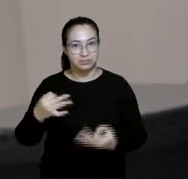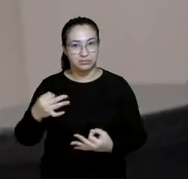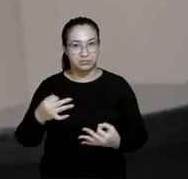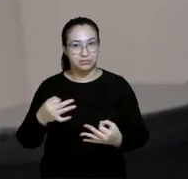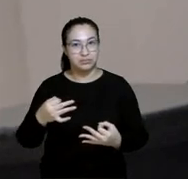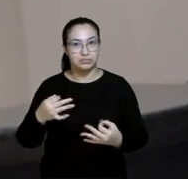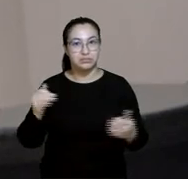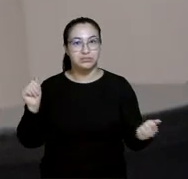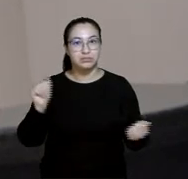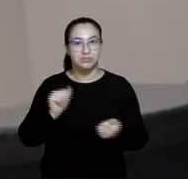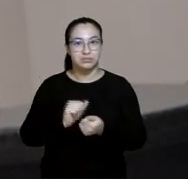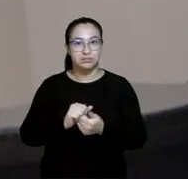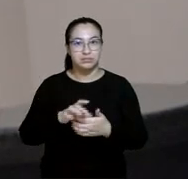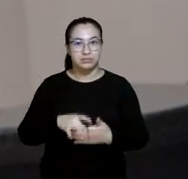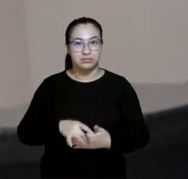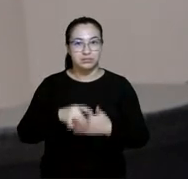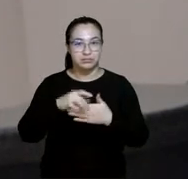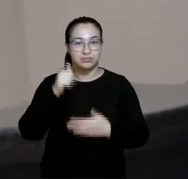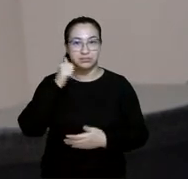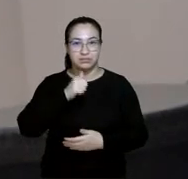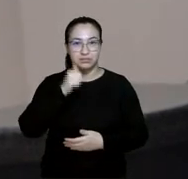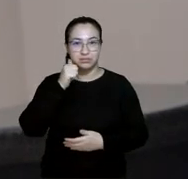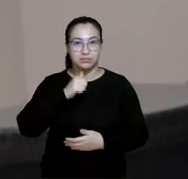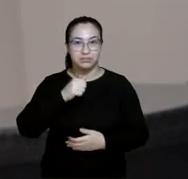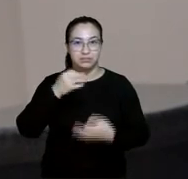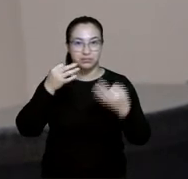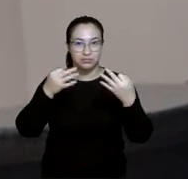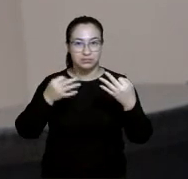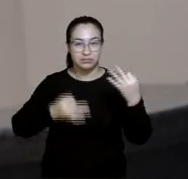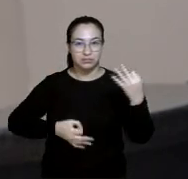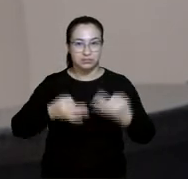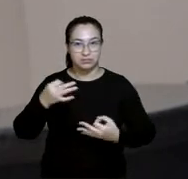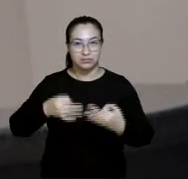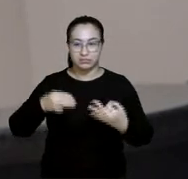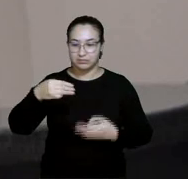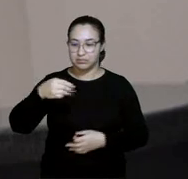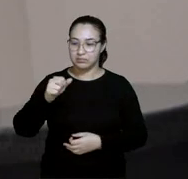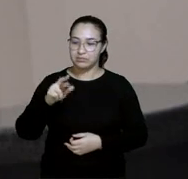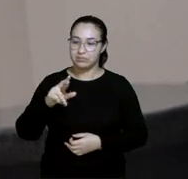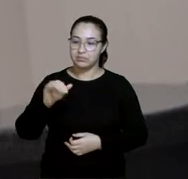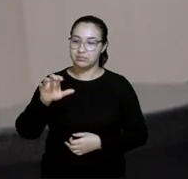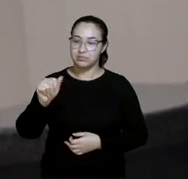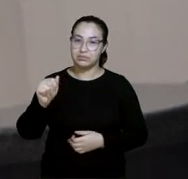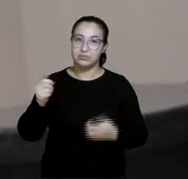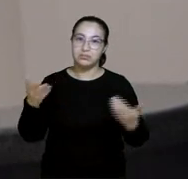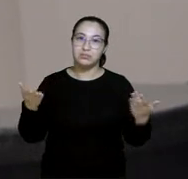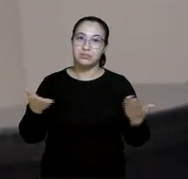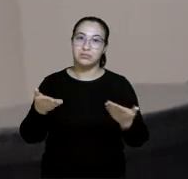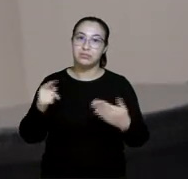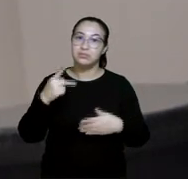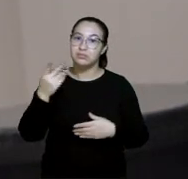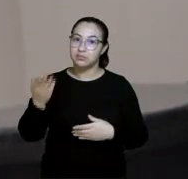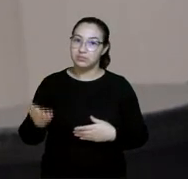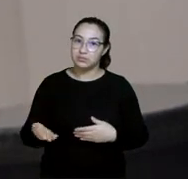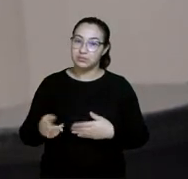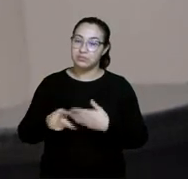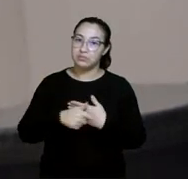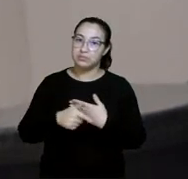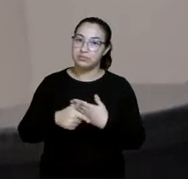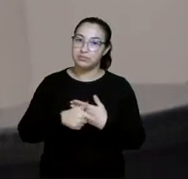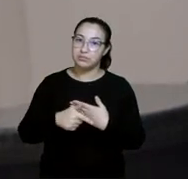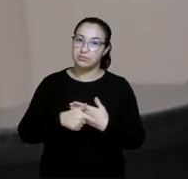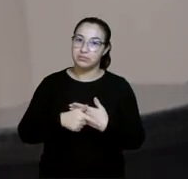liderados pela desembargadora Maria do Rocio, que hoje tem um papel relevante à frente do